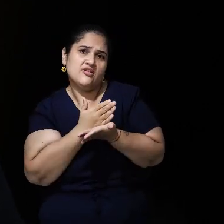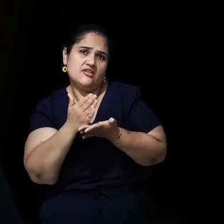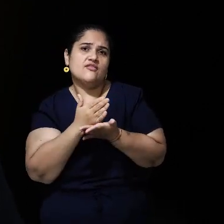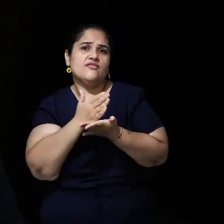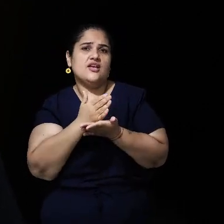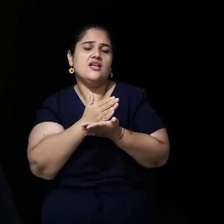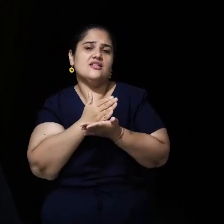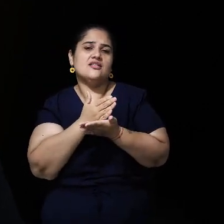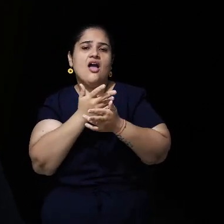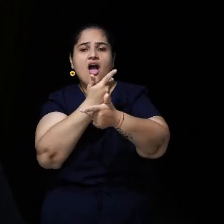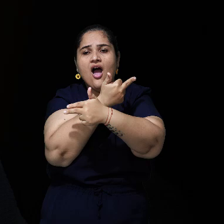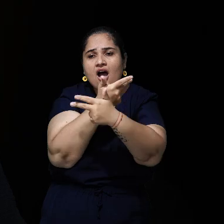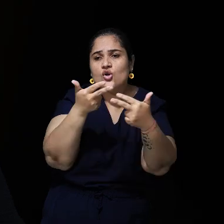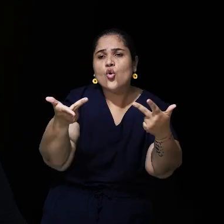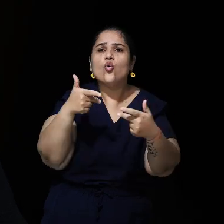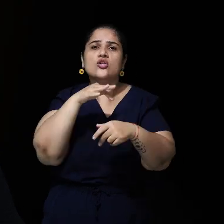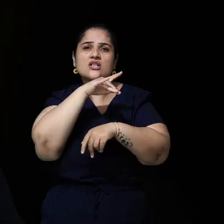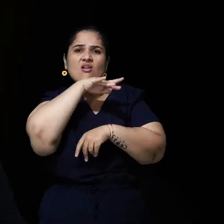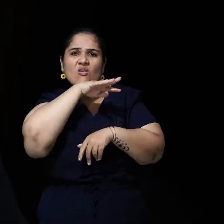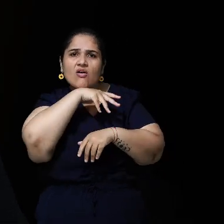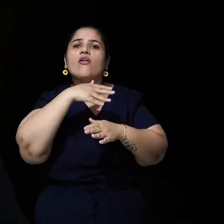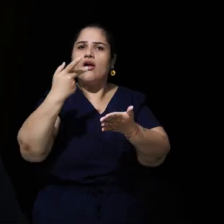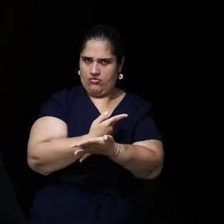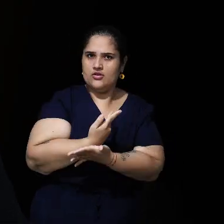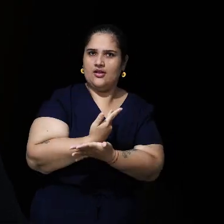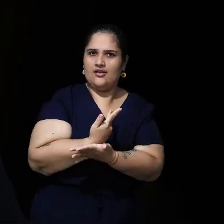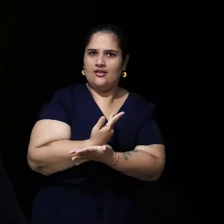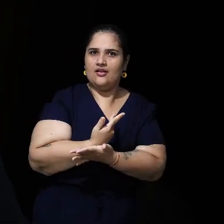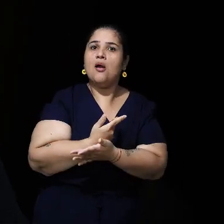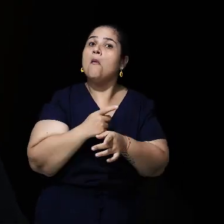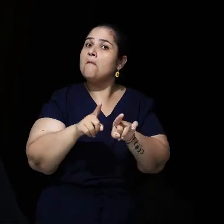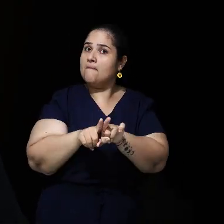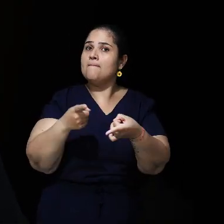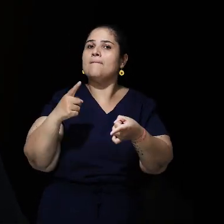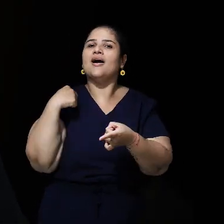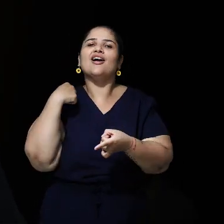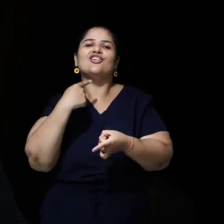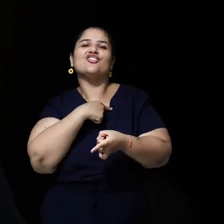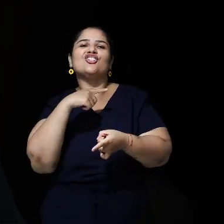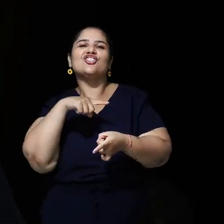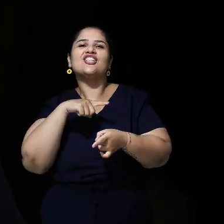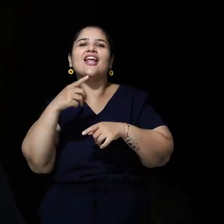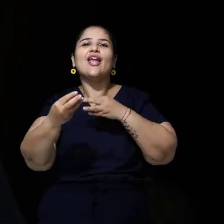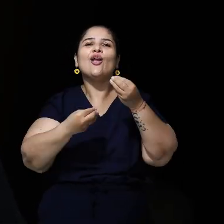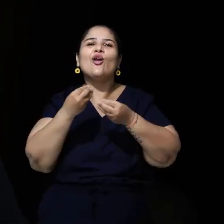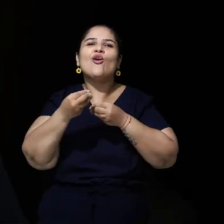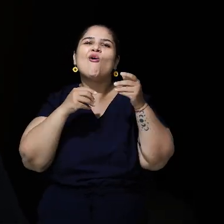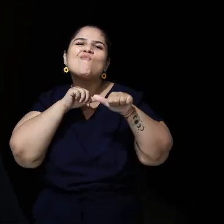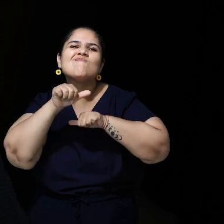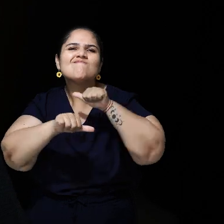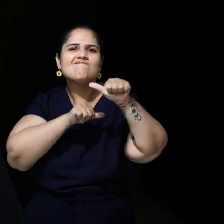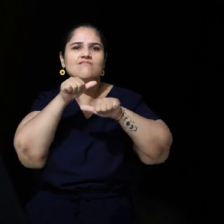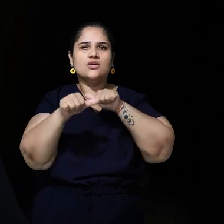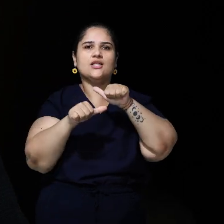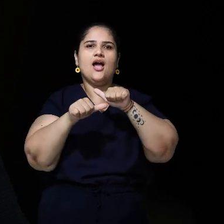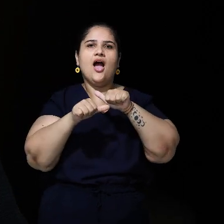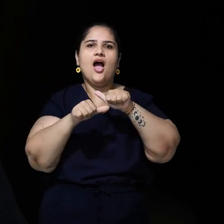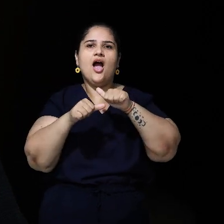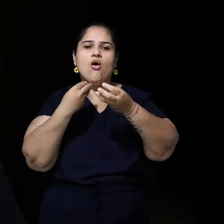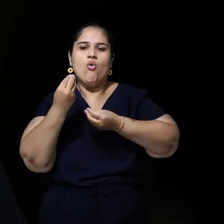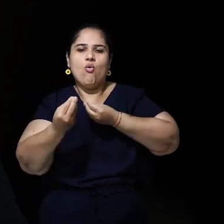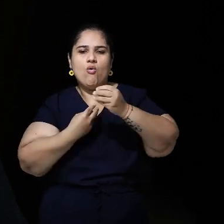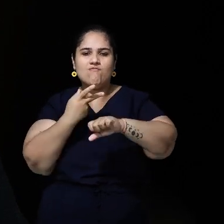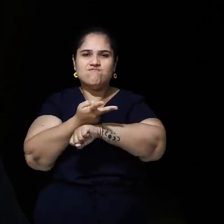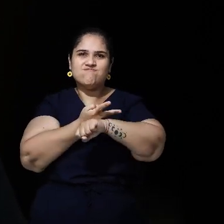ser contrárias, a gente sempre tem uma rota de escape, onde